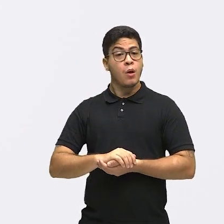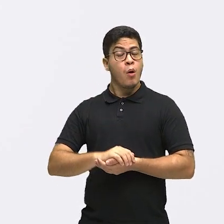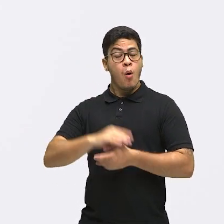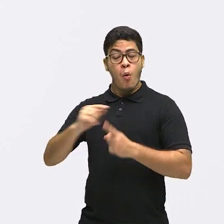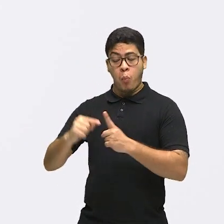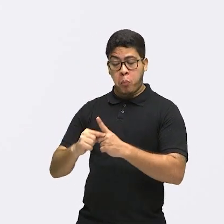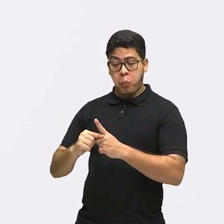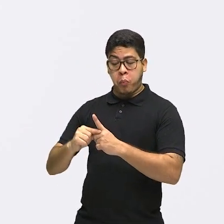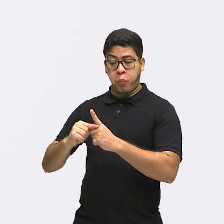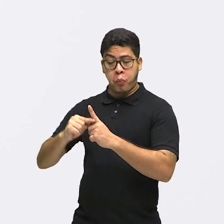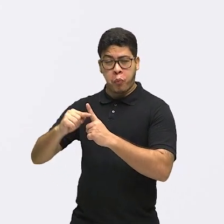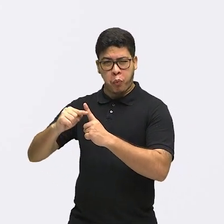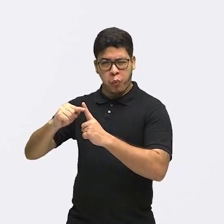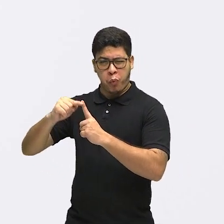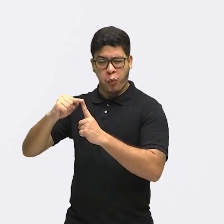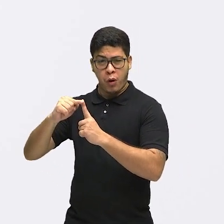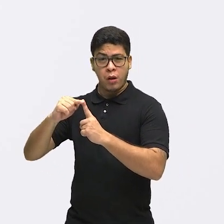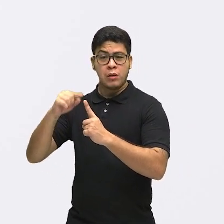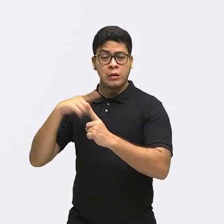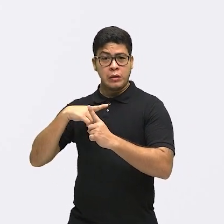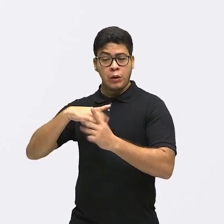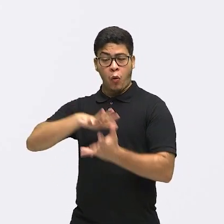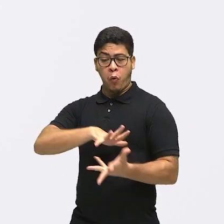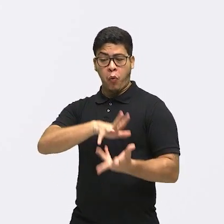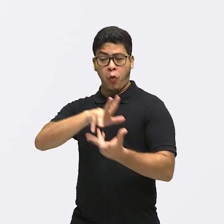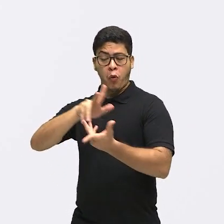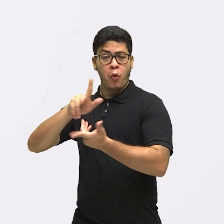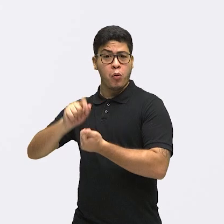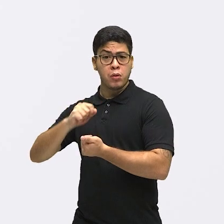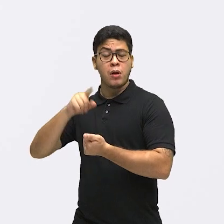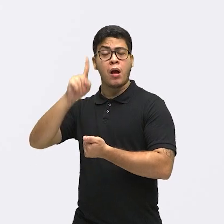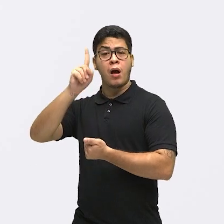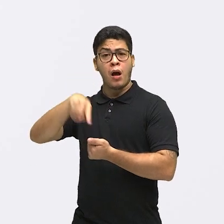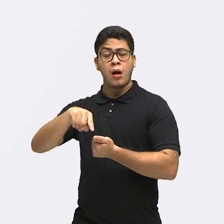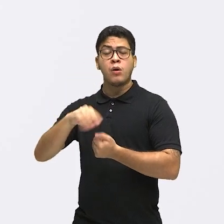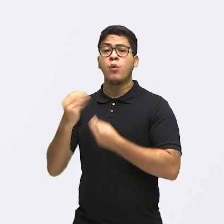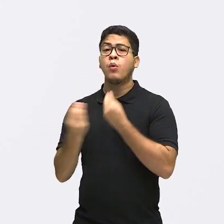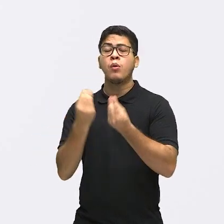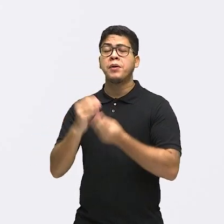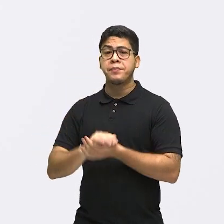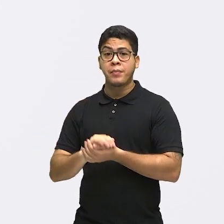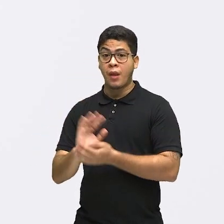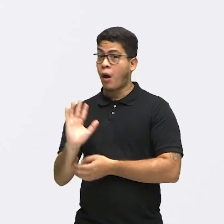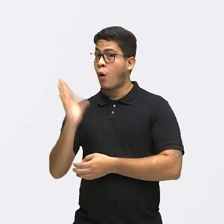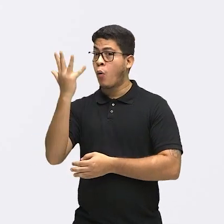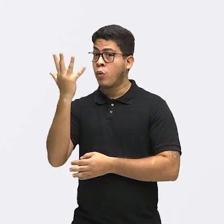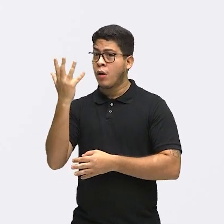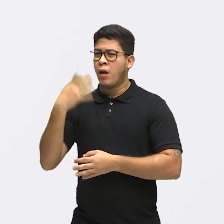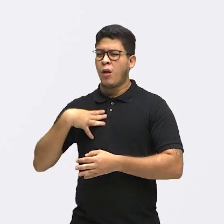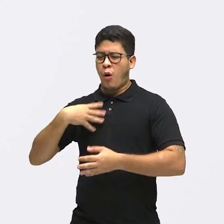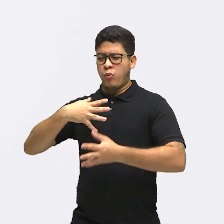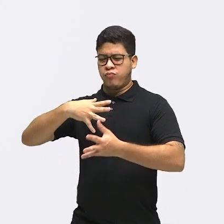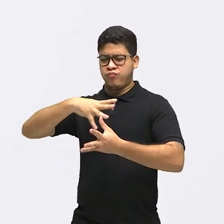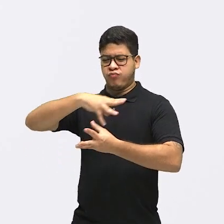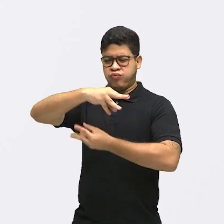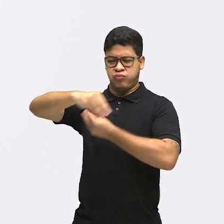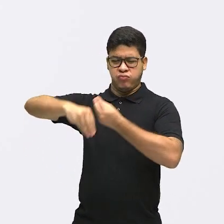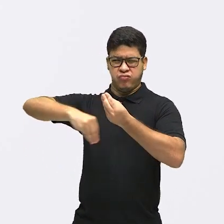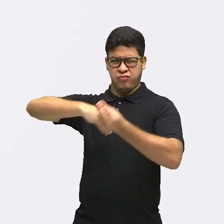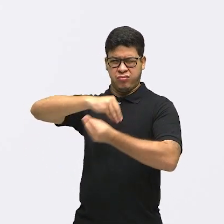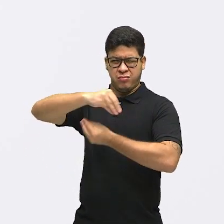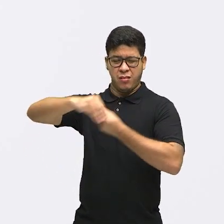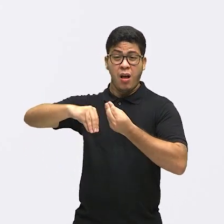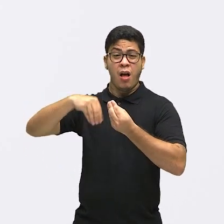global, ocorre um desequilíbrio biológico e climático nas regiões, onde eventos extremos ficam mais